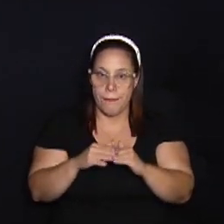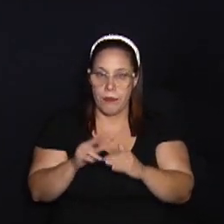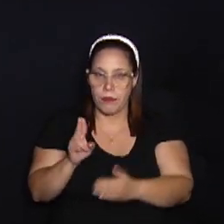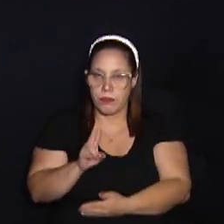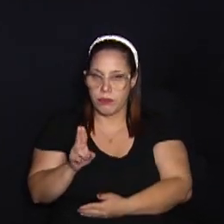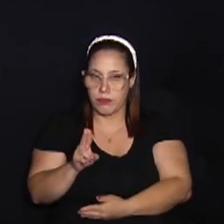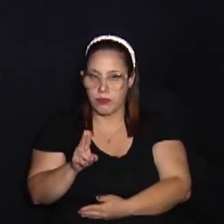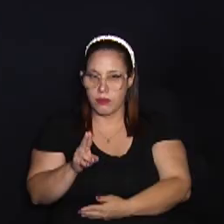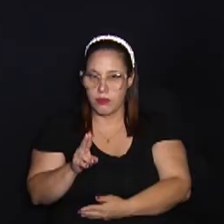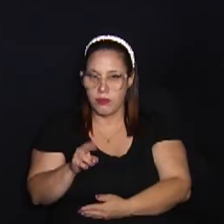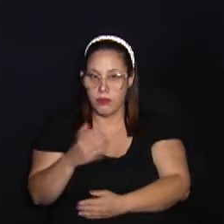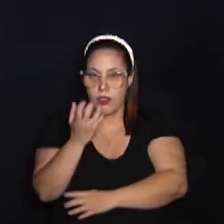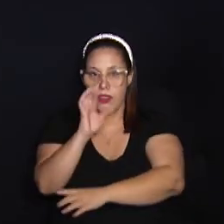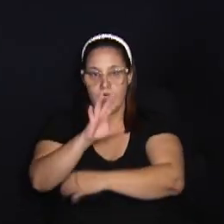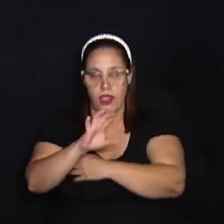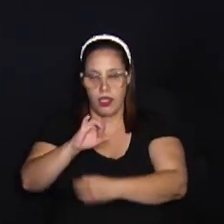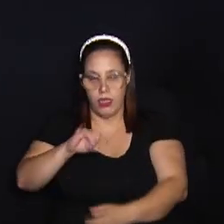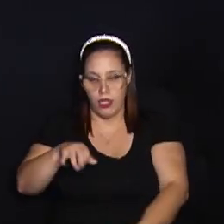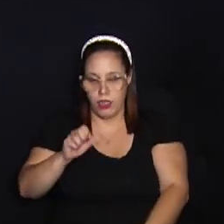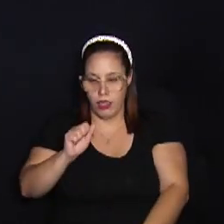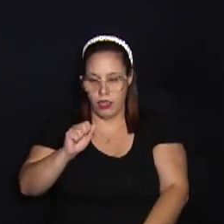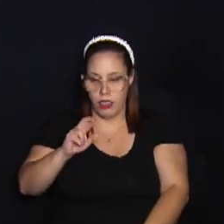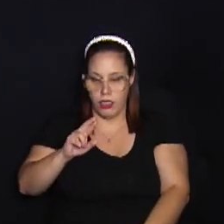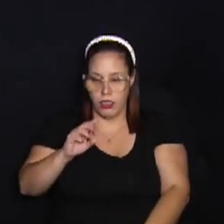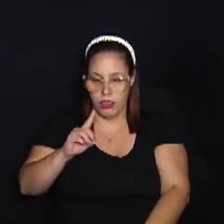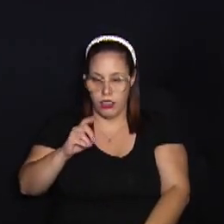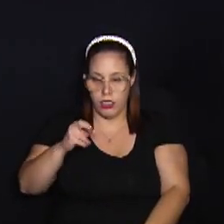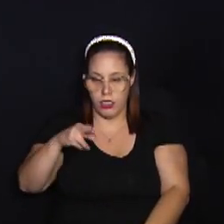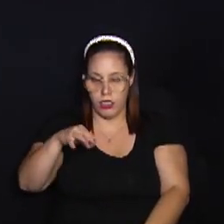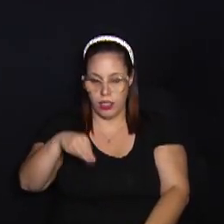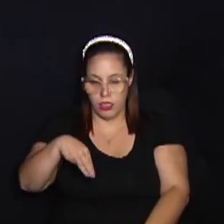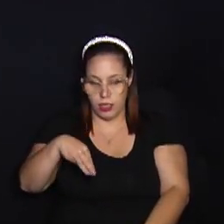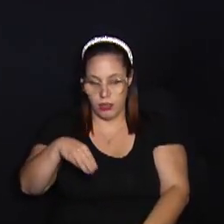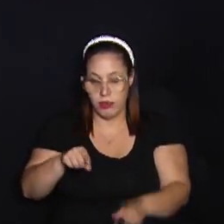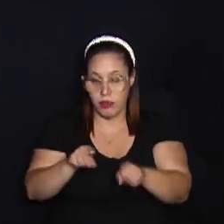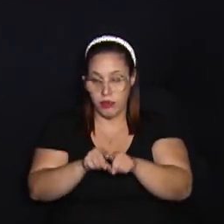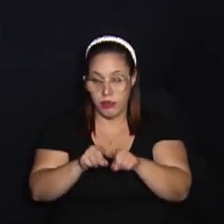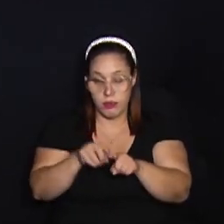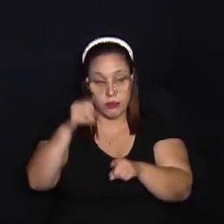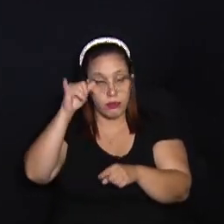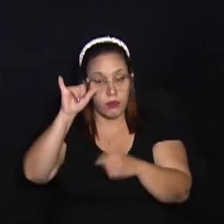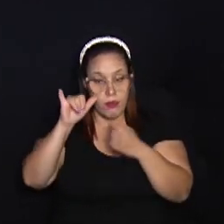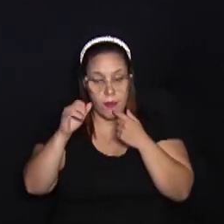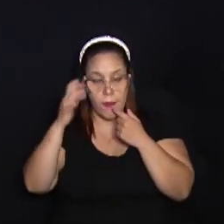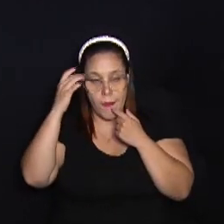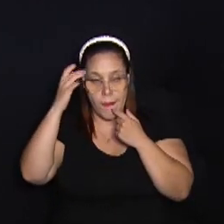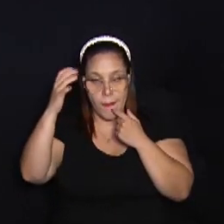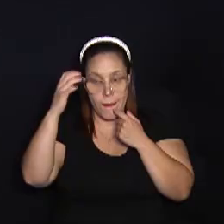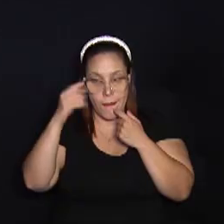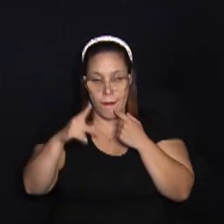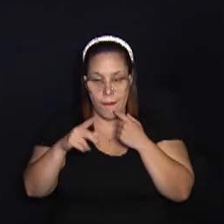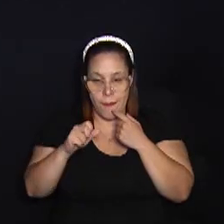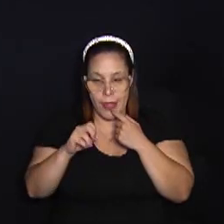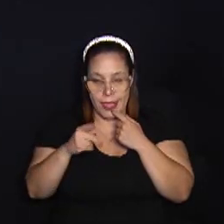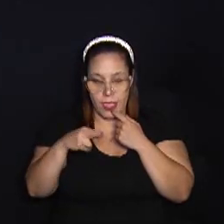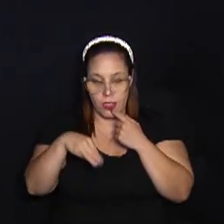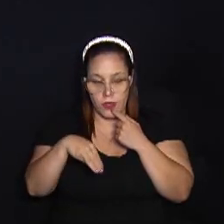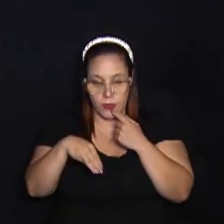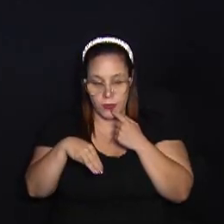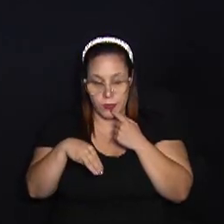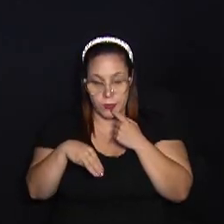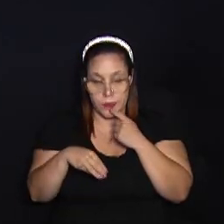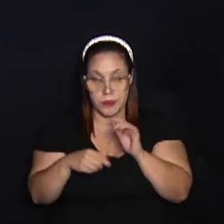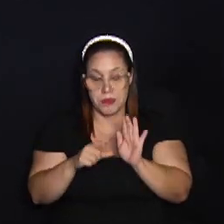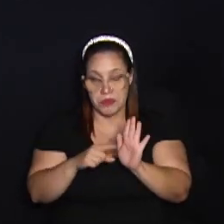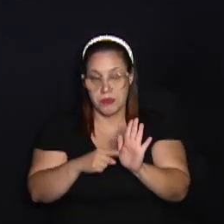que a gente chama em jardinagem, né, que é uma escala mais reduzida, mas prevê aí uma ideia de paisagem, né? Então,